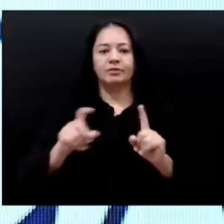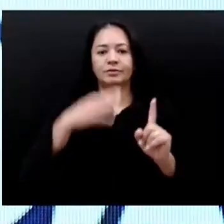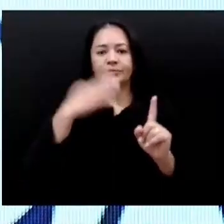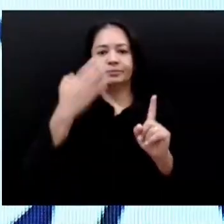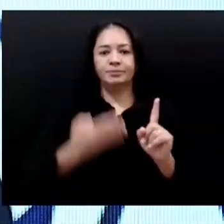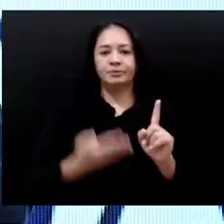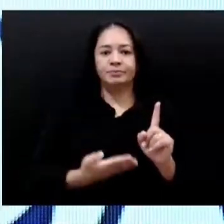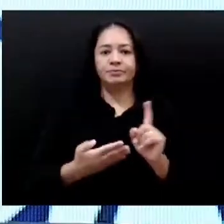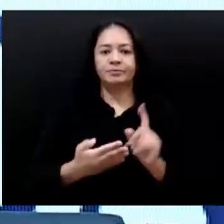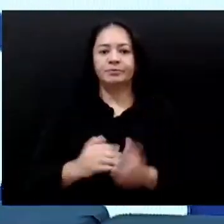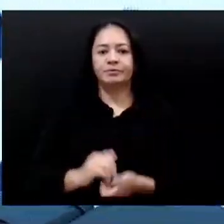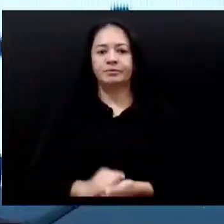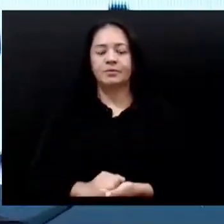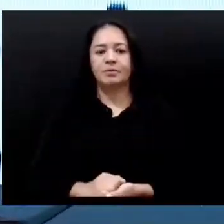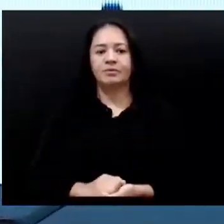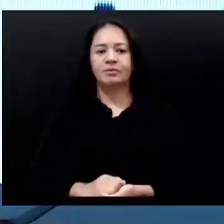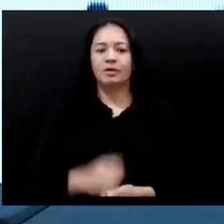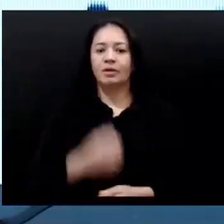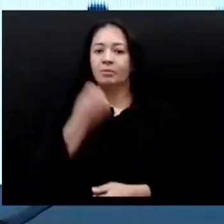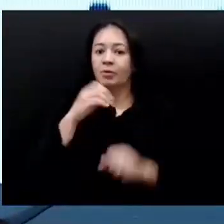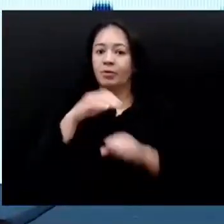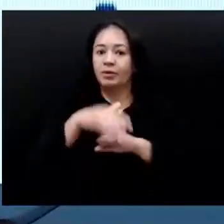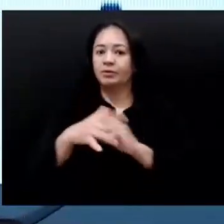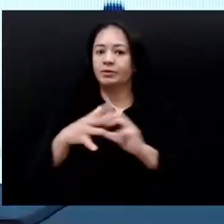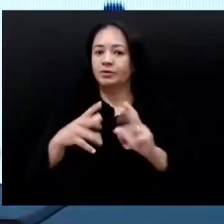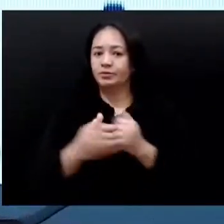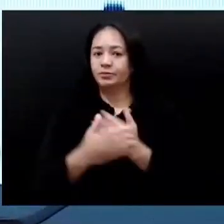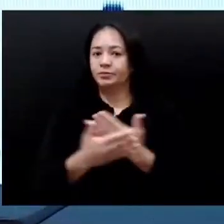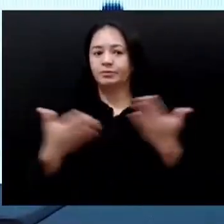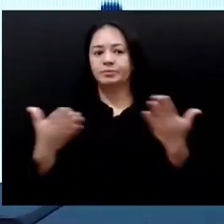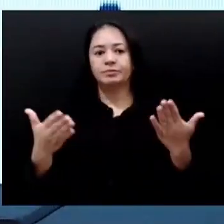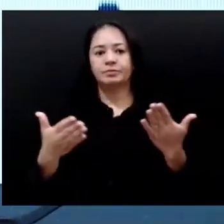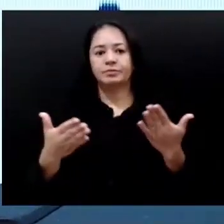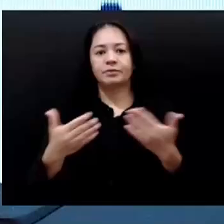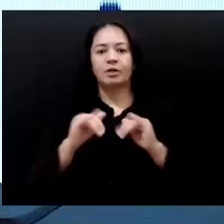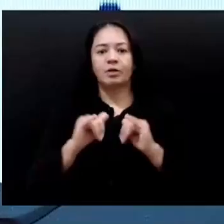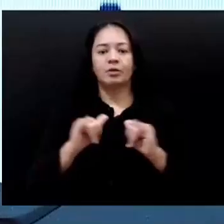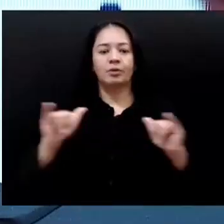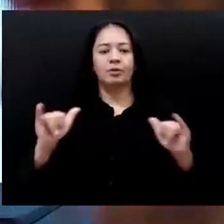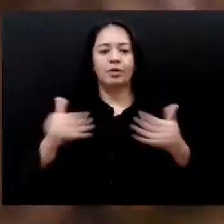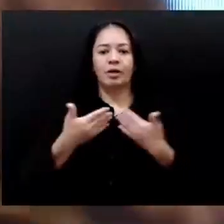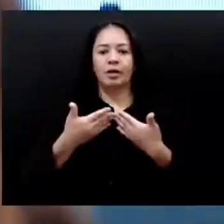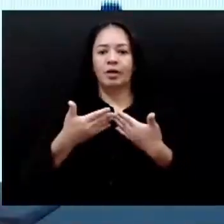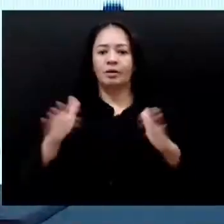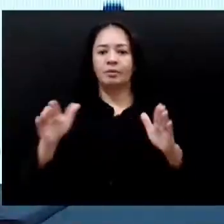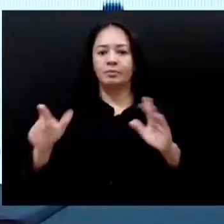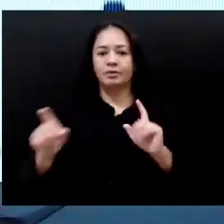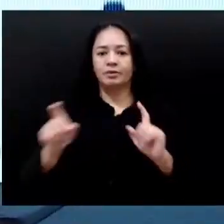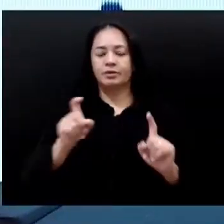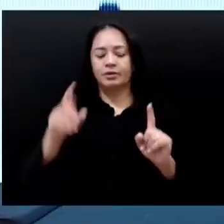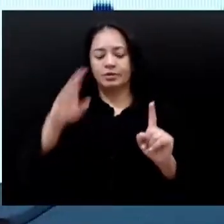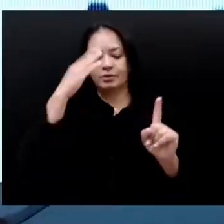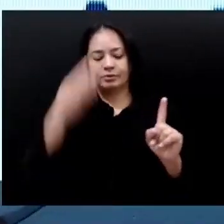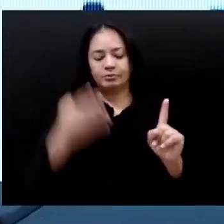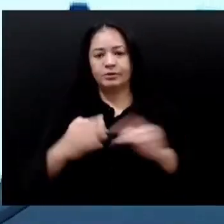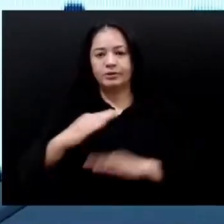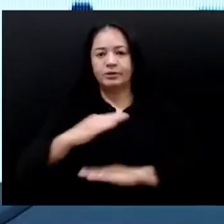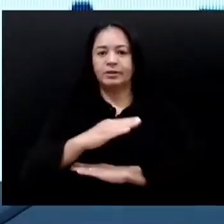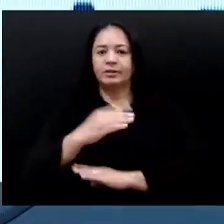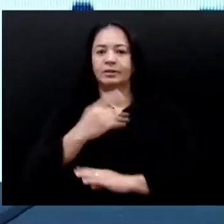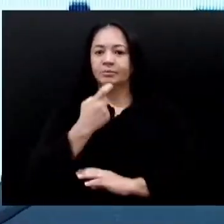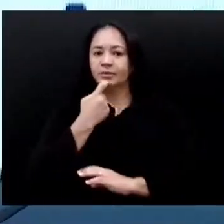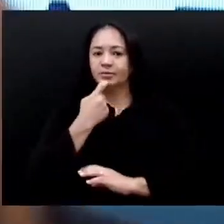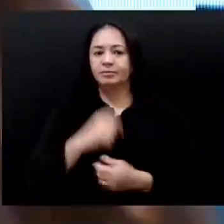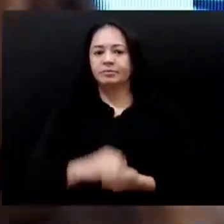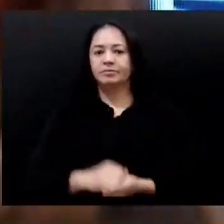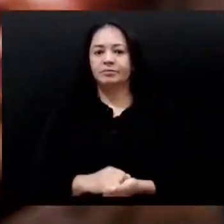Boa noite a todos. Declaro aberta a presente reunião solene da Câmara Municipal de Campinas para a entrega do